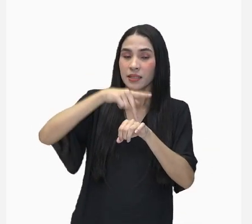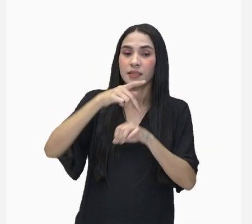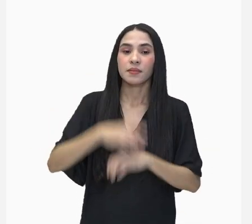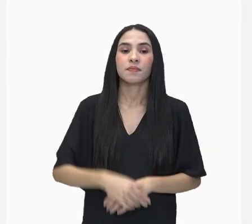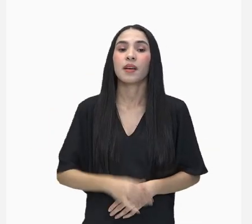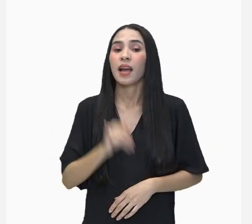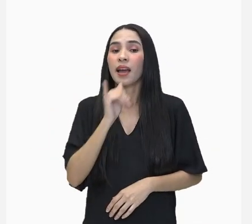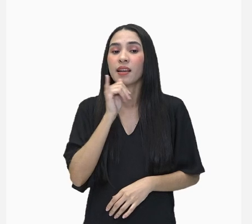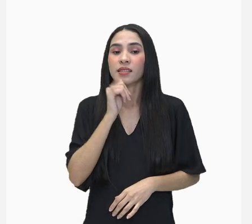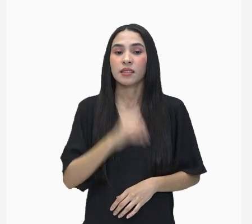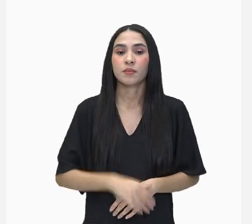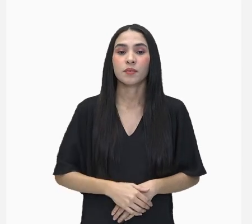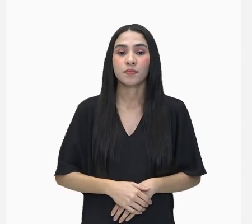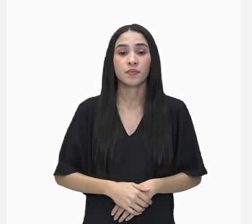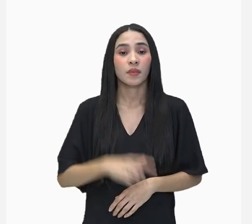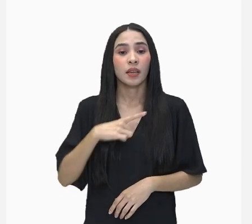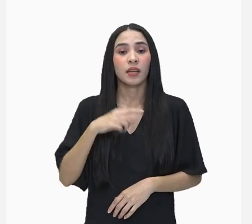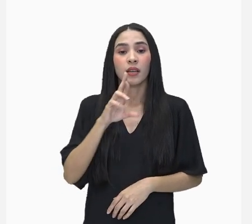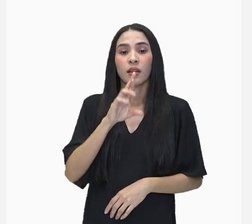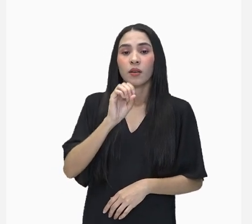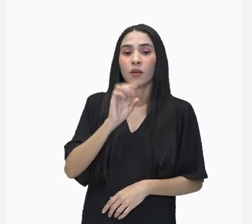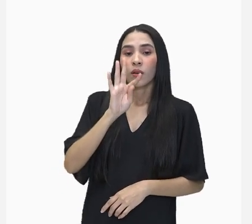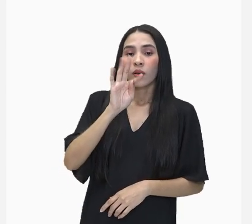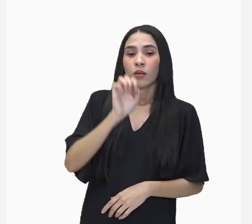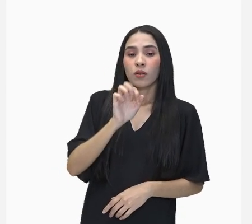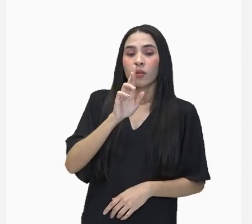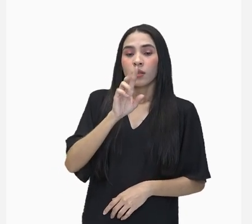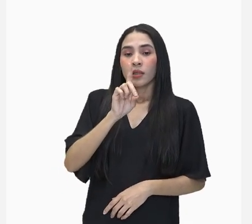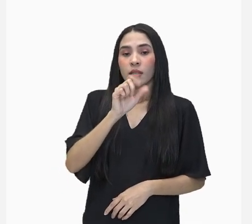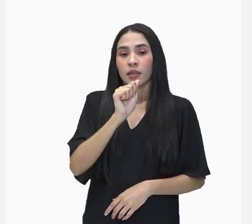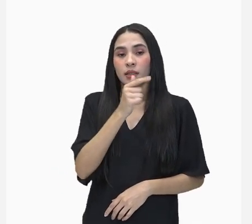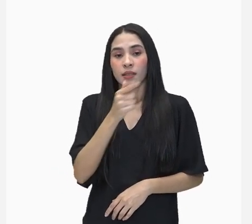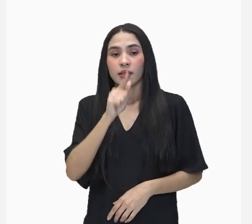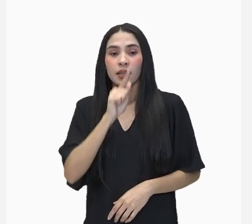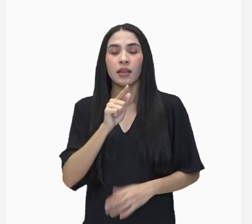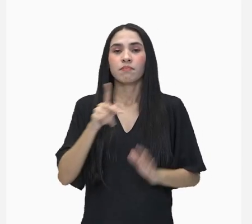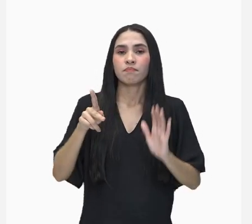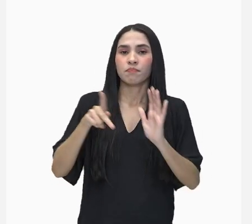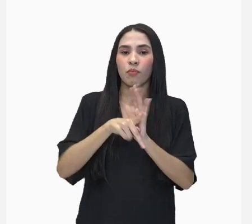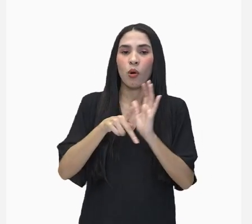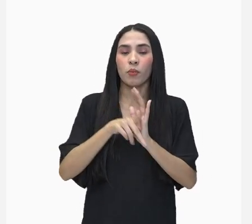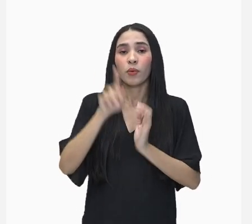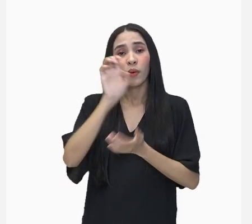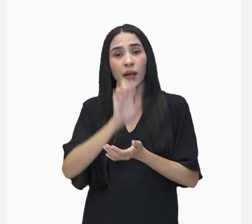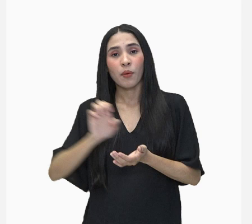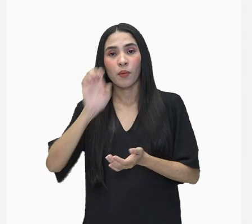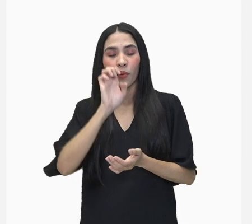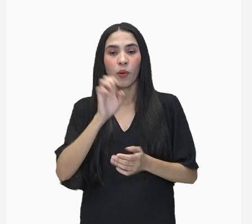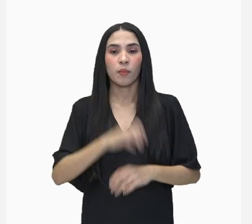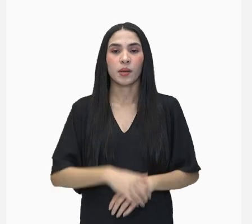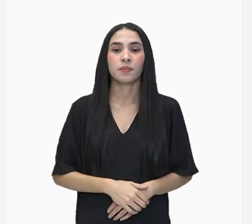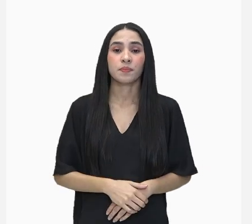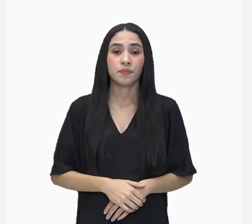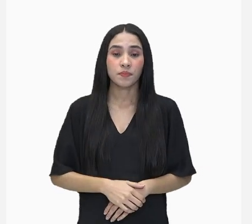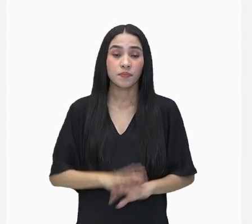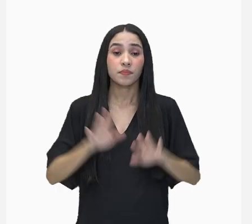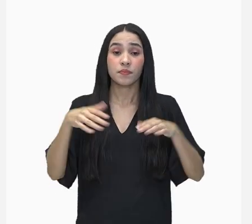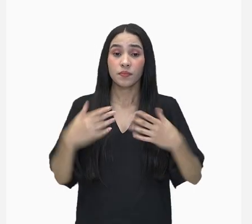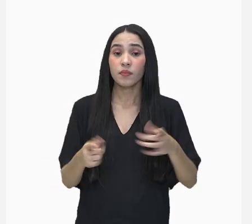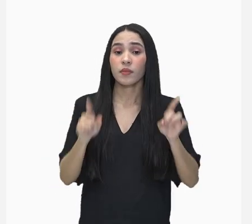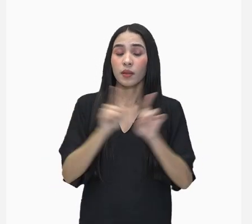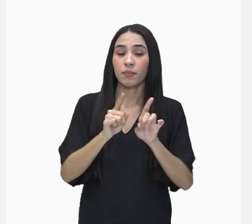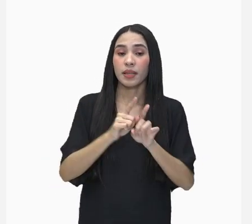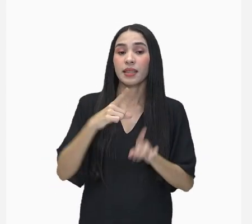aí temos Roterdã, que abriga o principal porto da Europa e um dos maiores do mundo. E aí nós temos